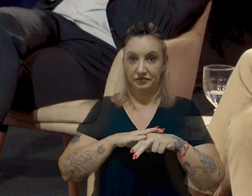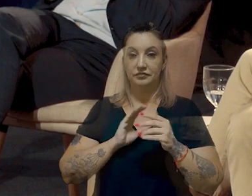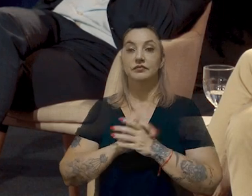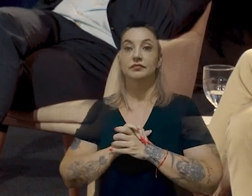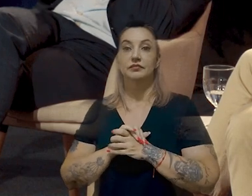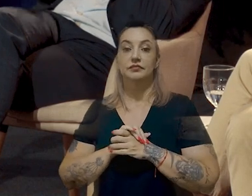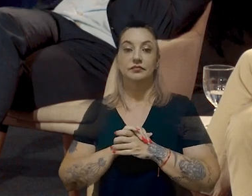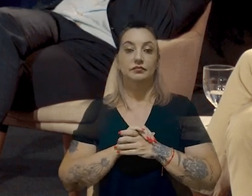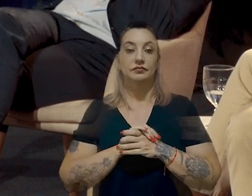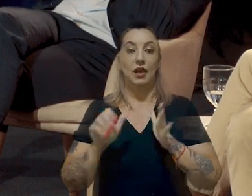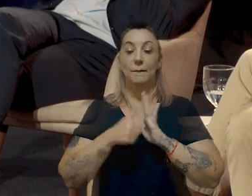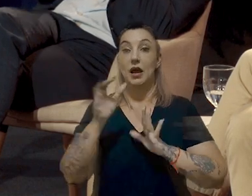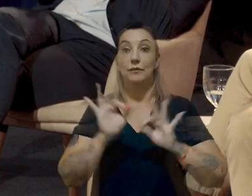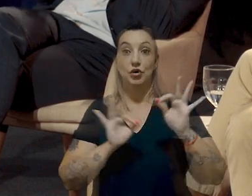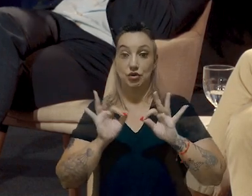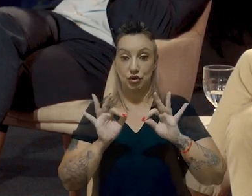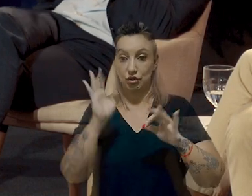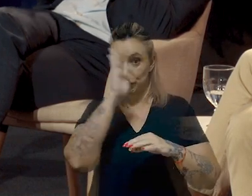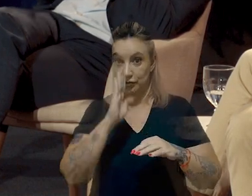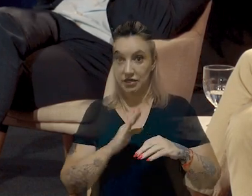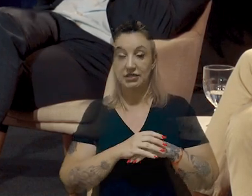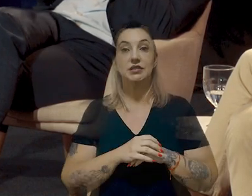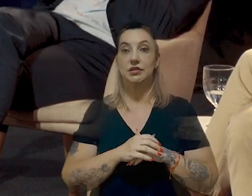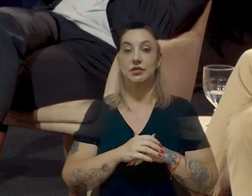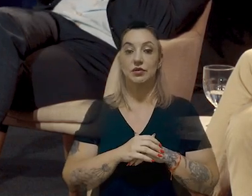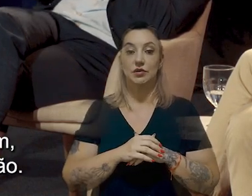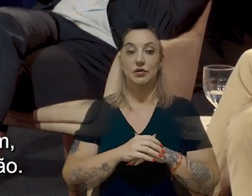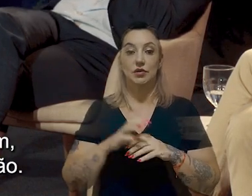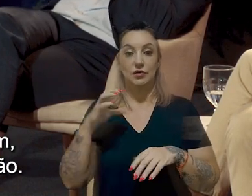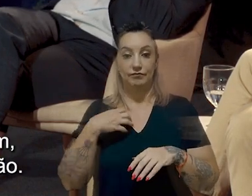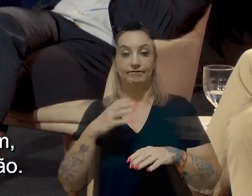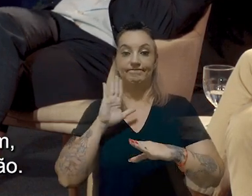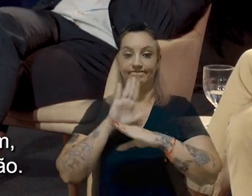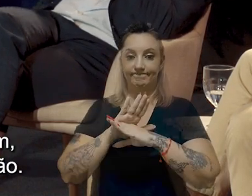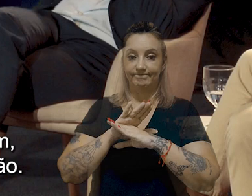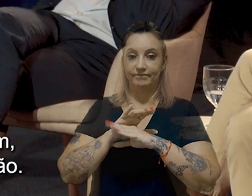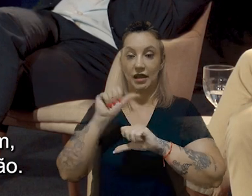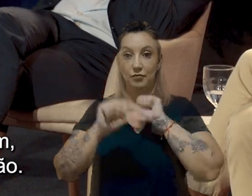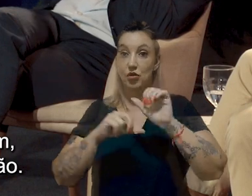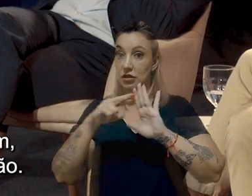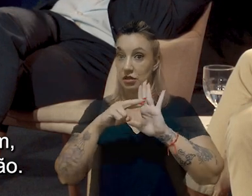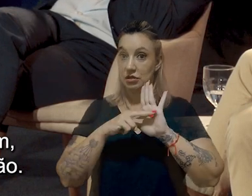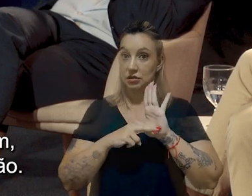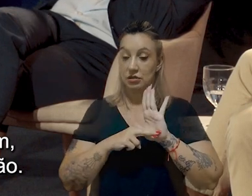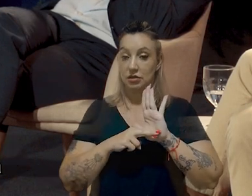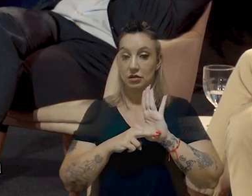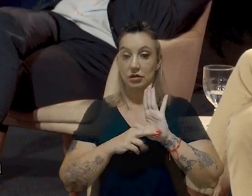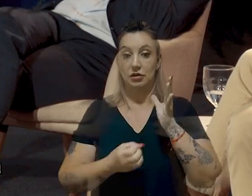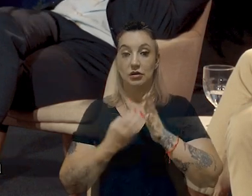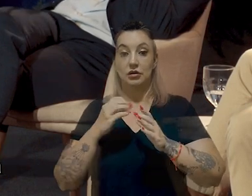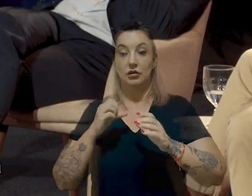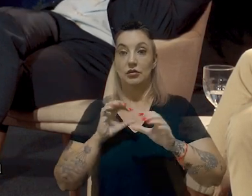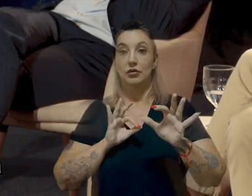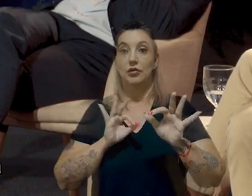isso é o primeiro projeto do Brasil e com isso a gente ajudou também contribuindo para mudar regulação